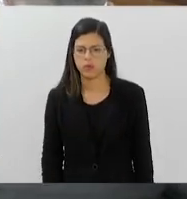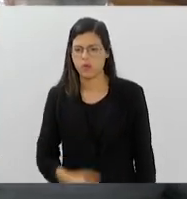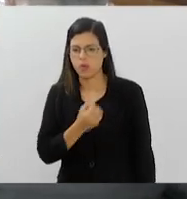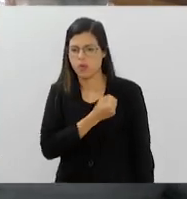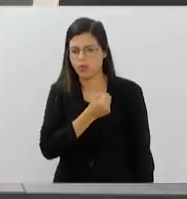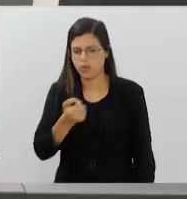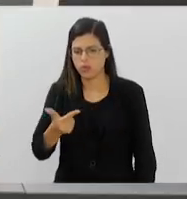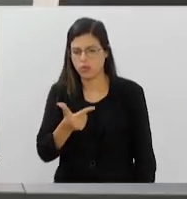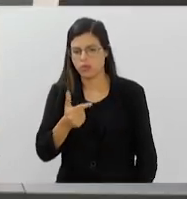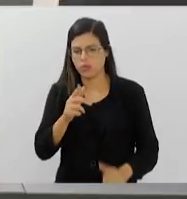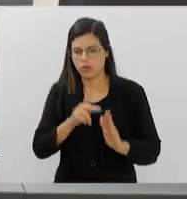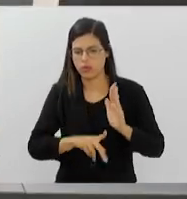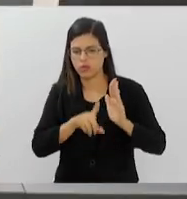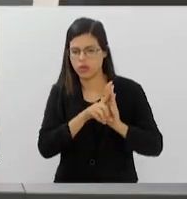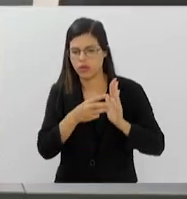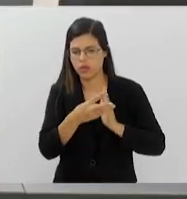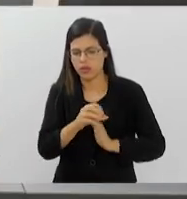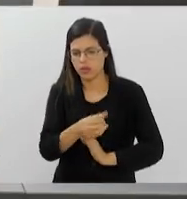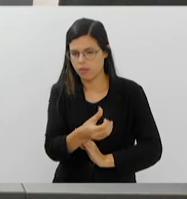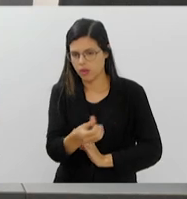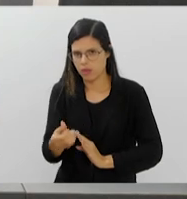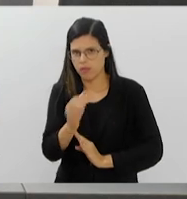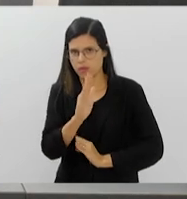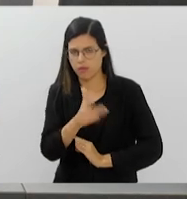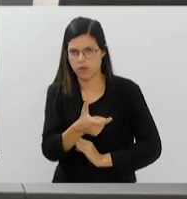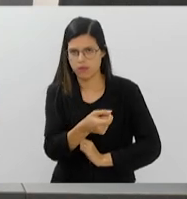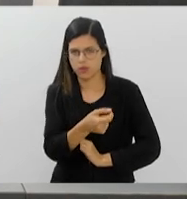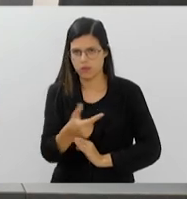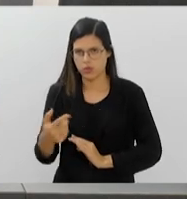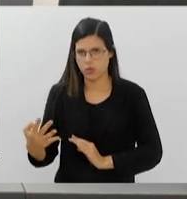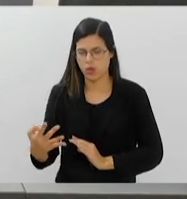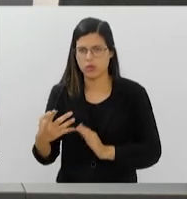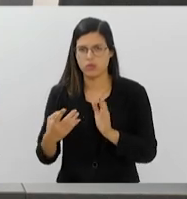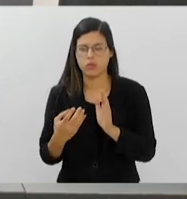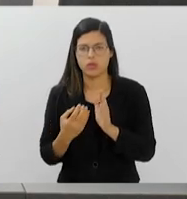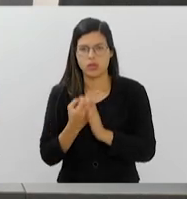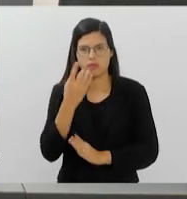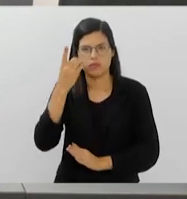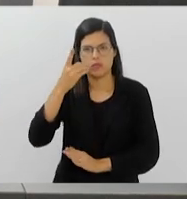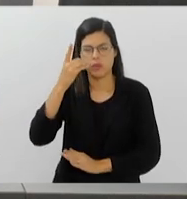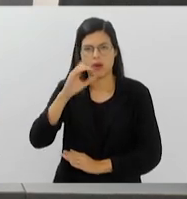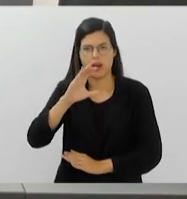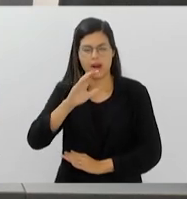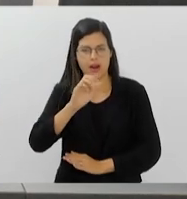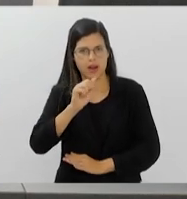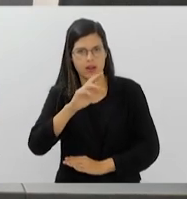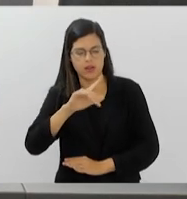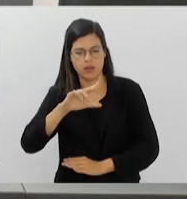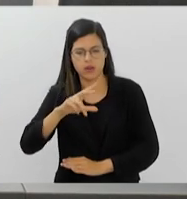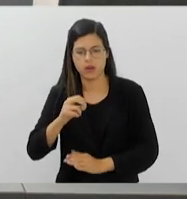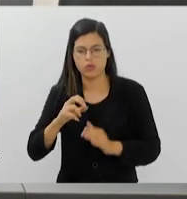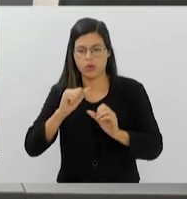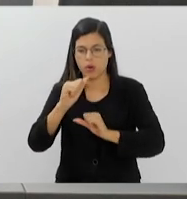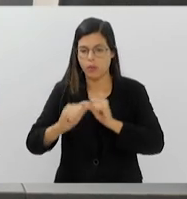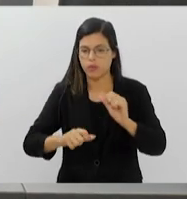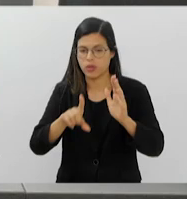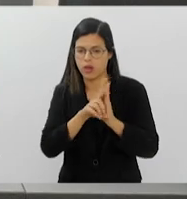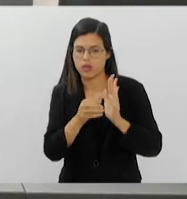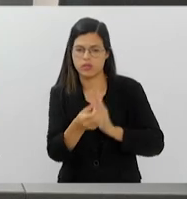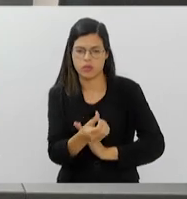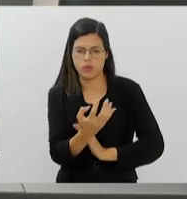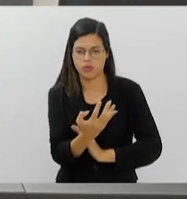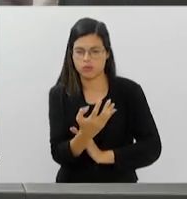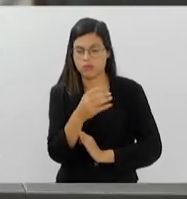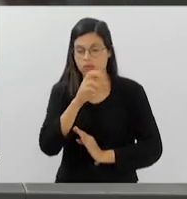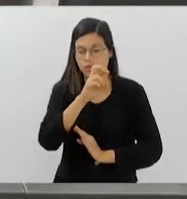da pauta, projeto de lei 3066 de 24, de autoria do deputado Carlinhos BNH, que altera a lei estadual 5.645, de 6 de janeiro de